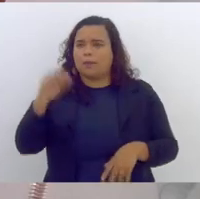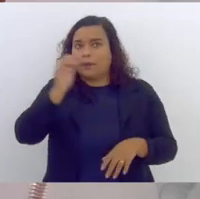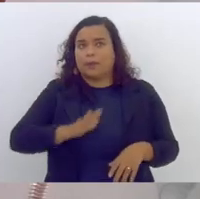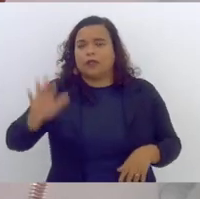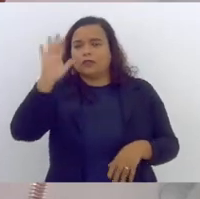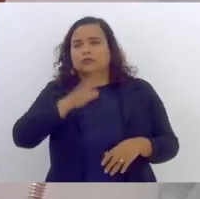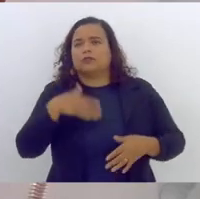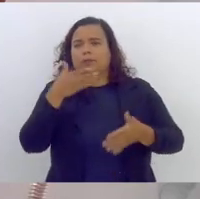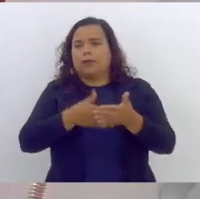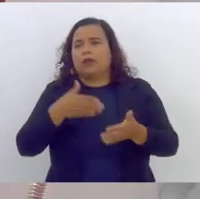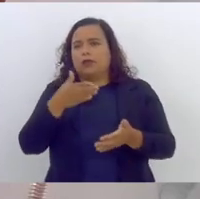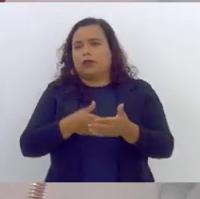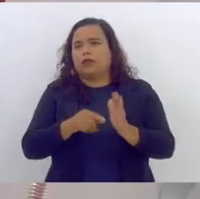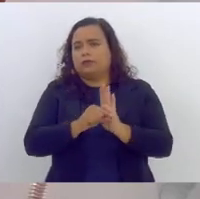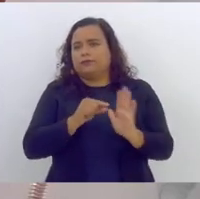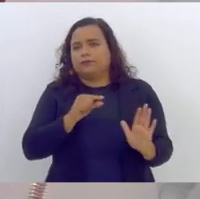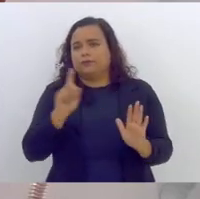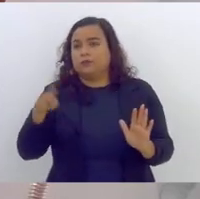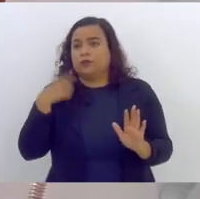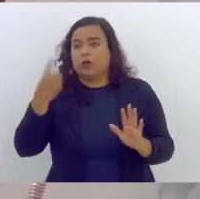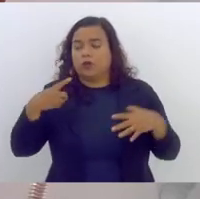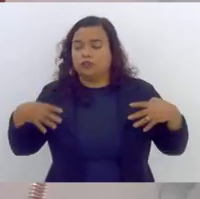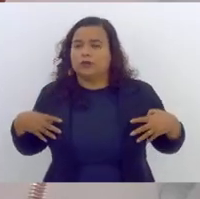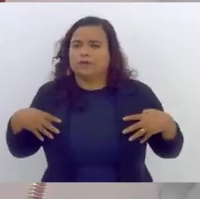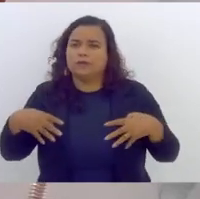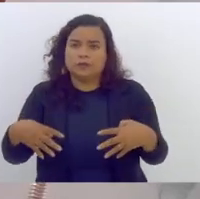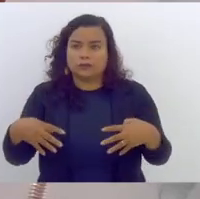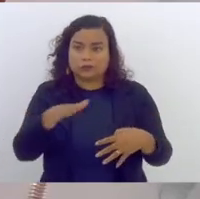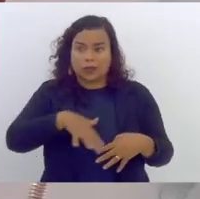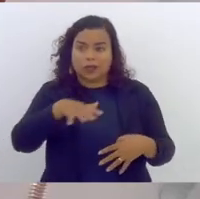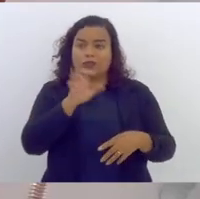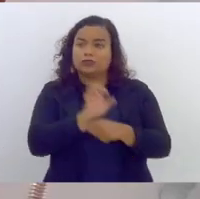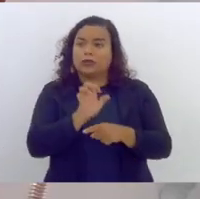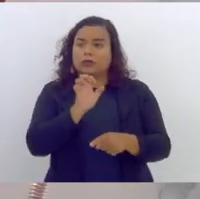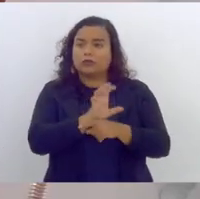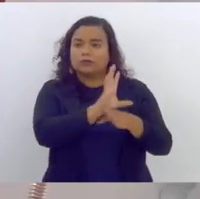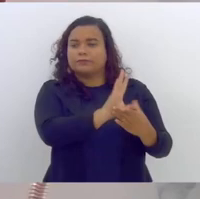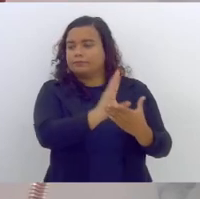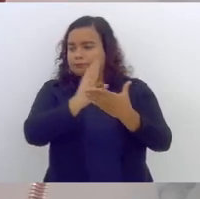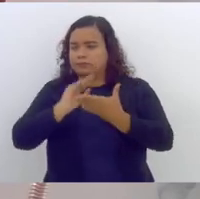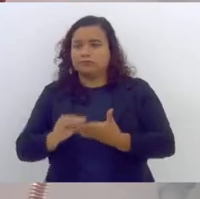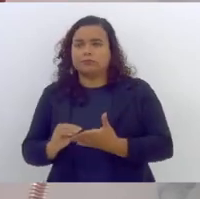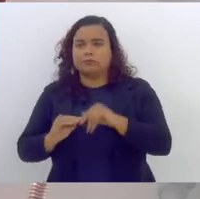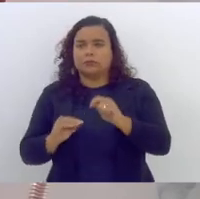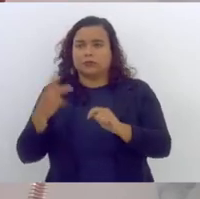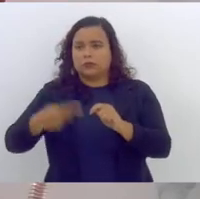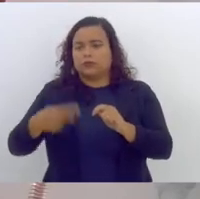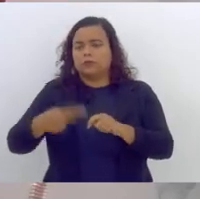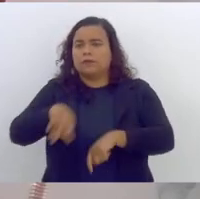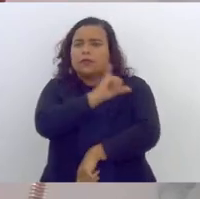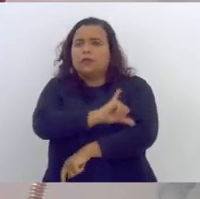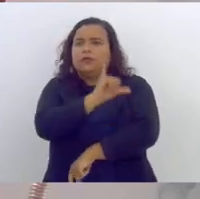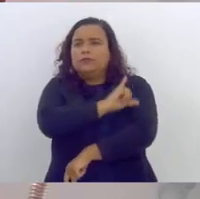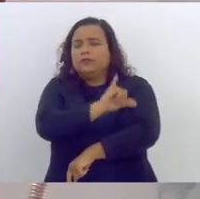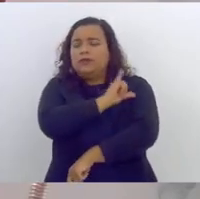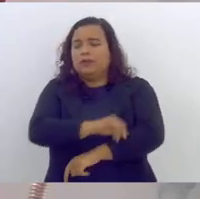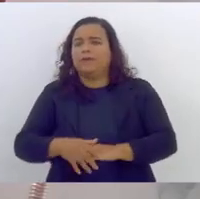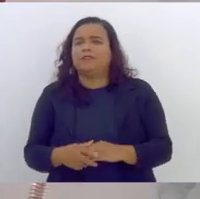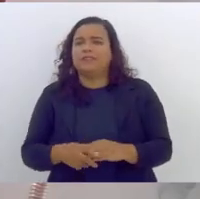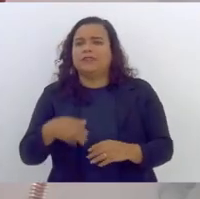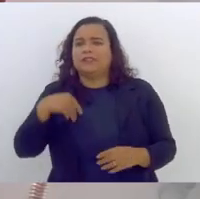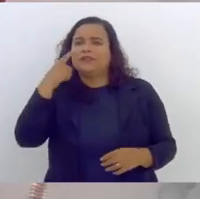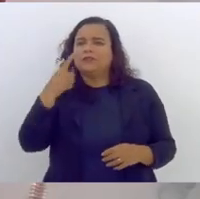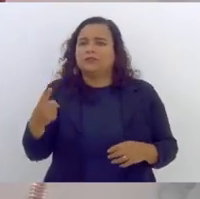fez foi sair na frente e no âmbito Estadual estabelecer que no Rio de Janeiro assim como determina